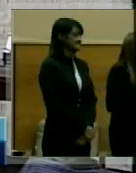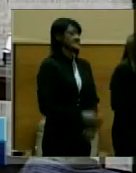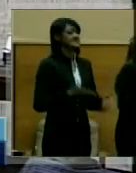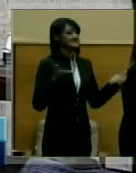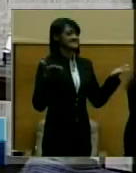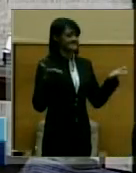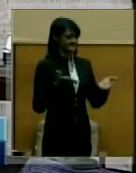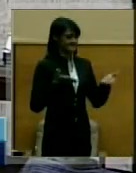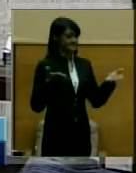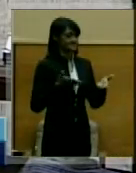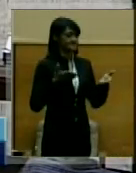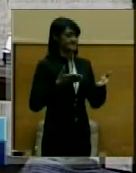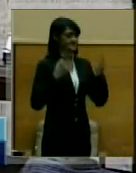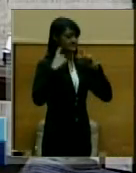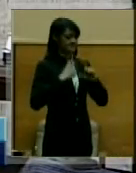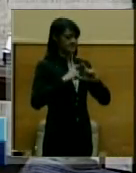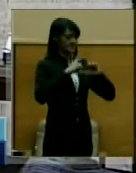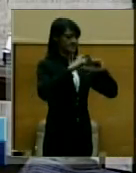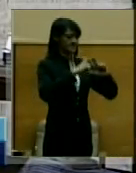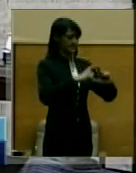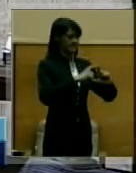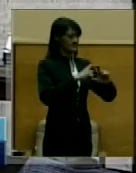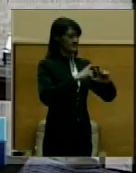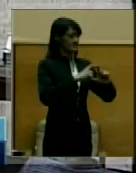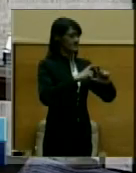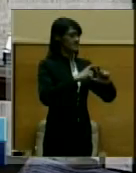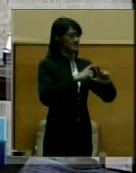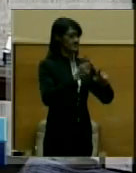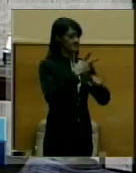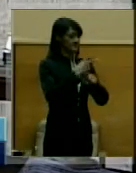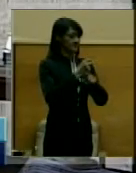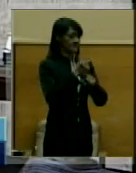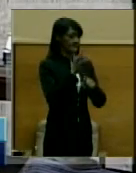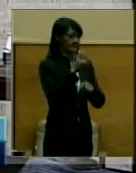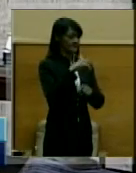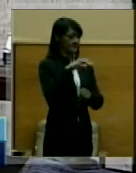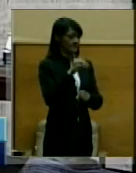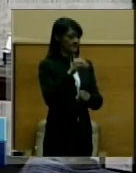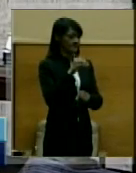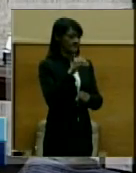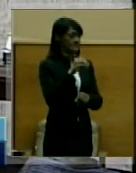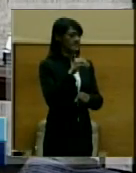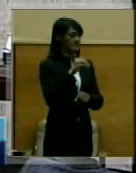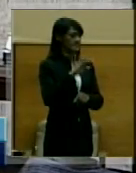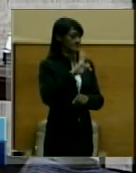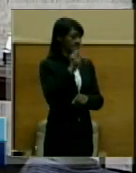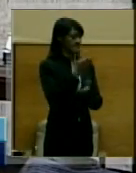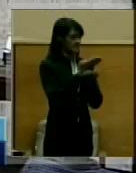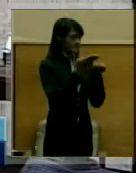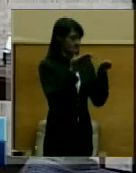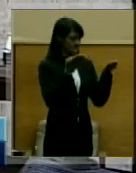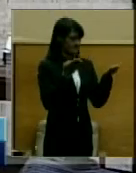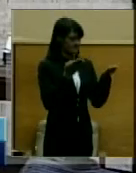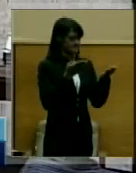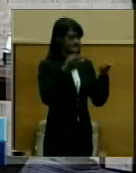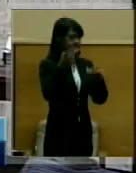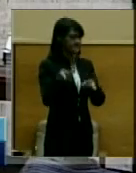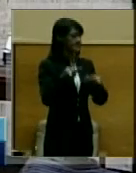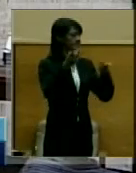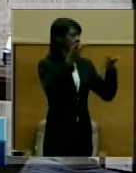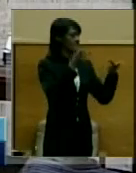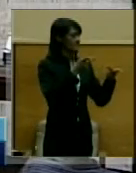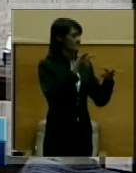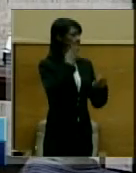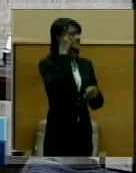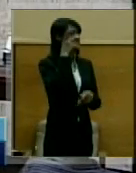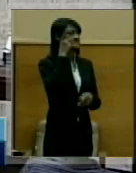Neste momento, faremos a entrega da Medalha do Mérito da Superação Flávio Primo aos homenageados. Convido a